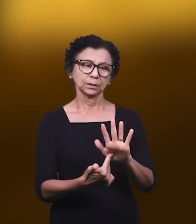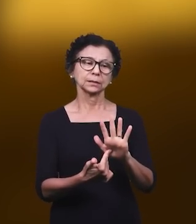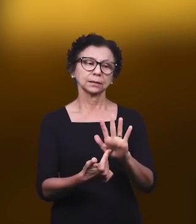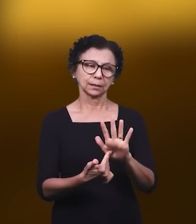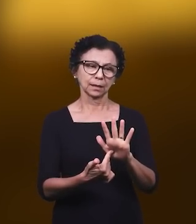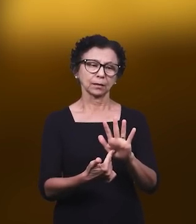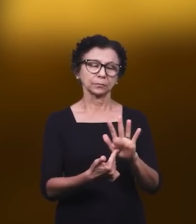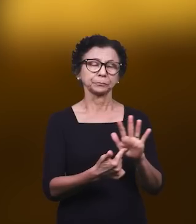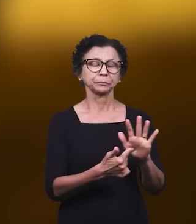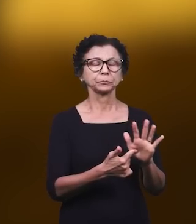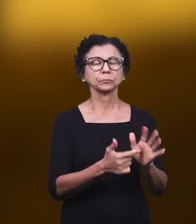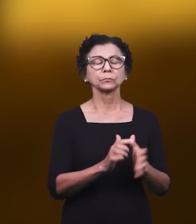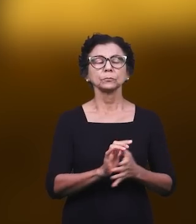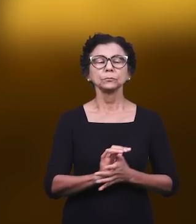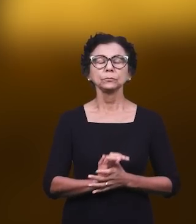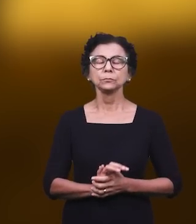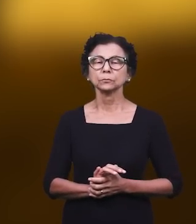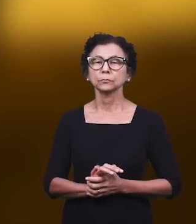grande